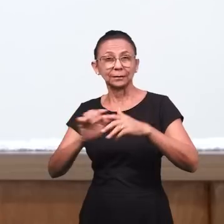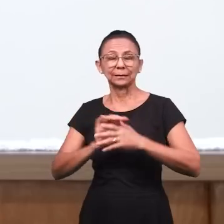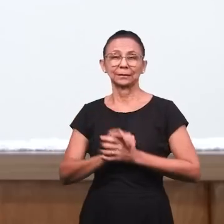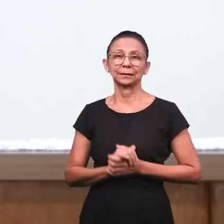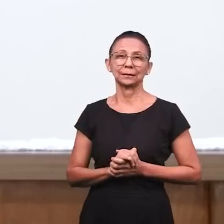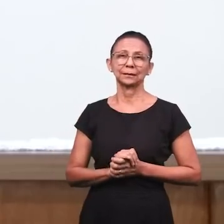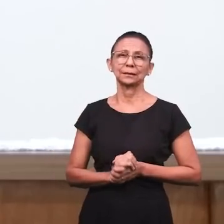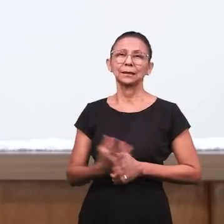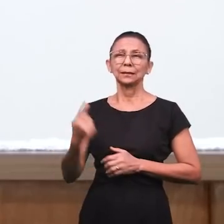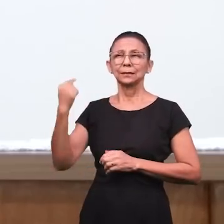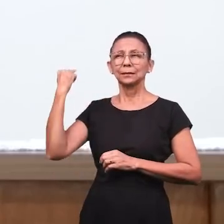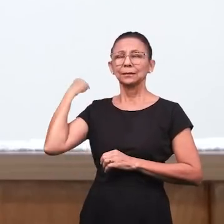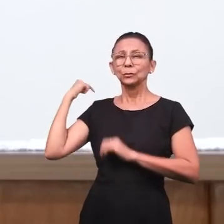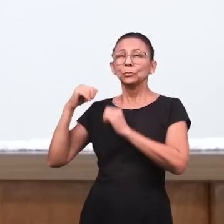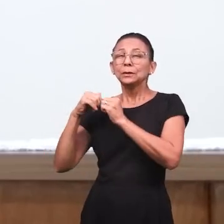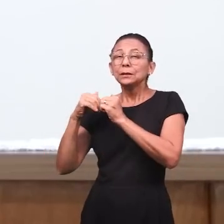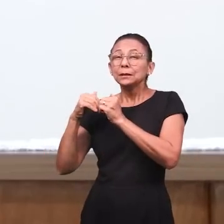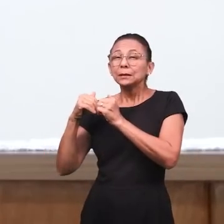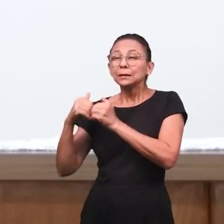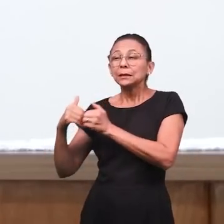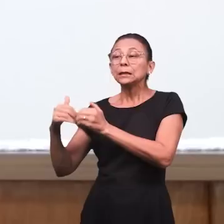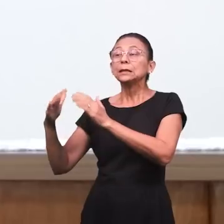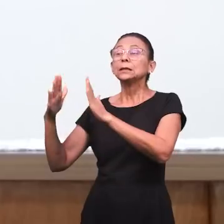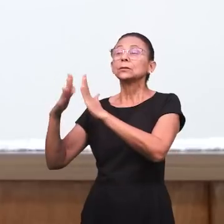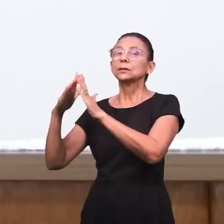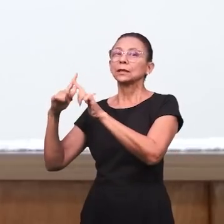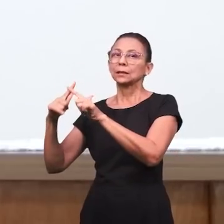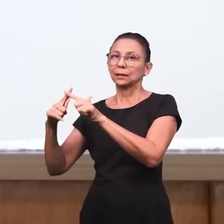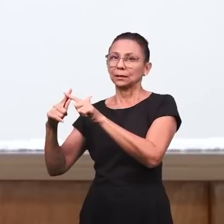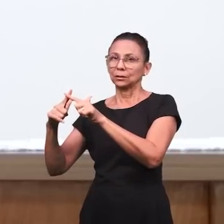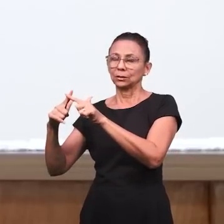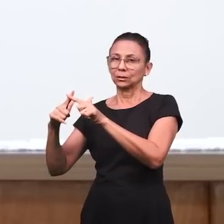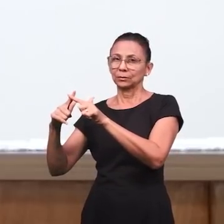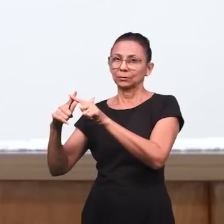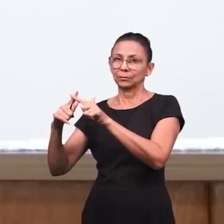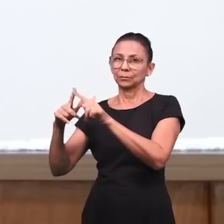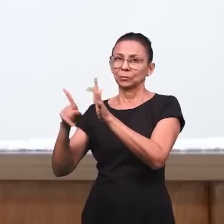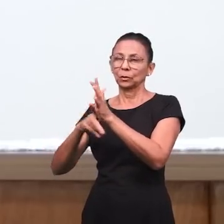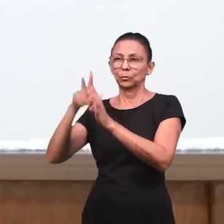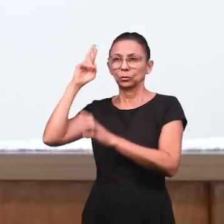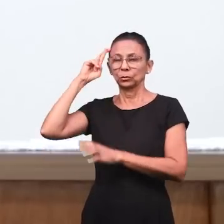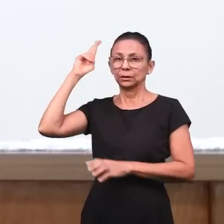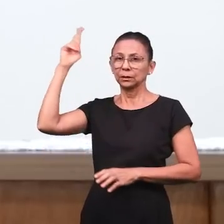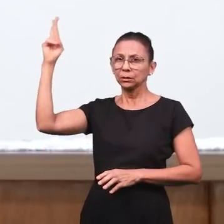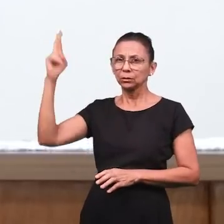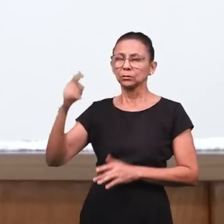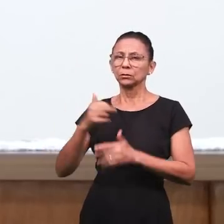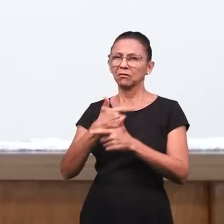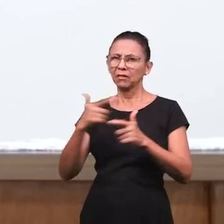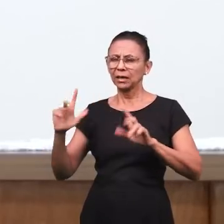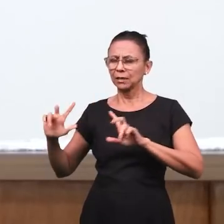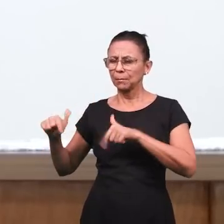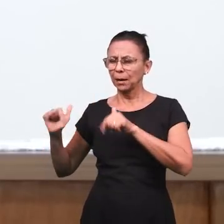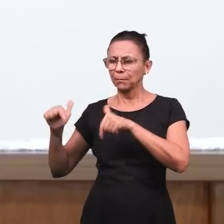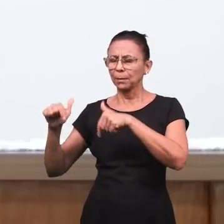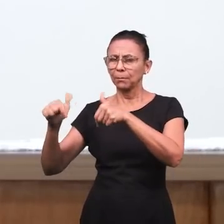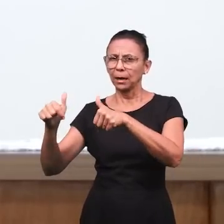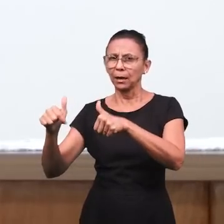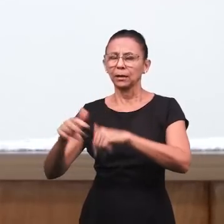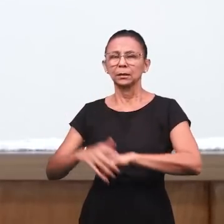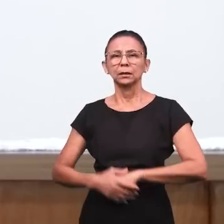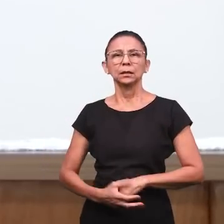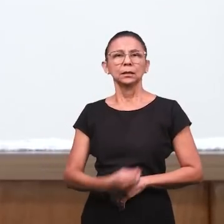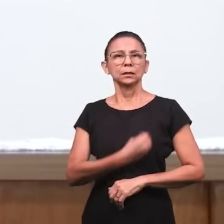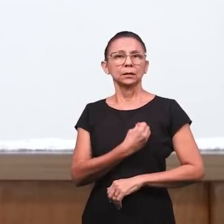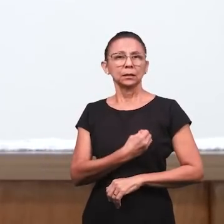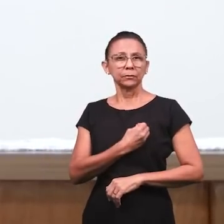da história da igreja do Senhor. Então, são os atos, né, do Espírito Santo na vida dos apóstolos,